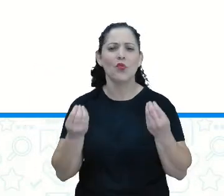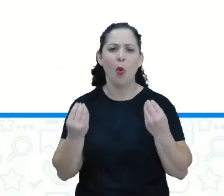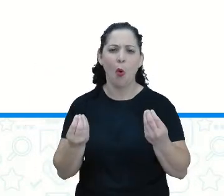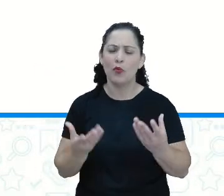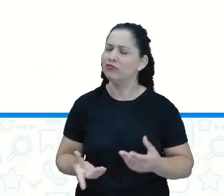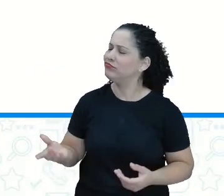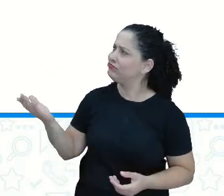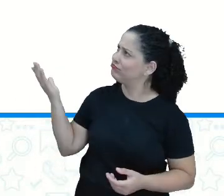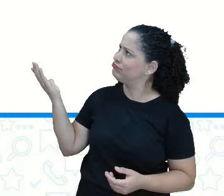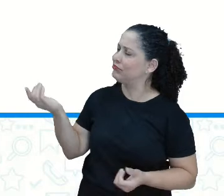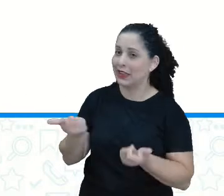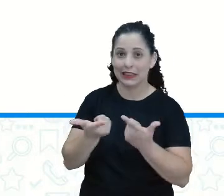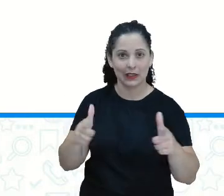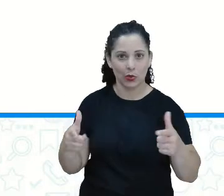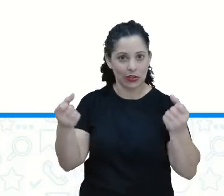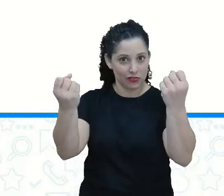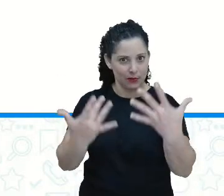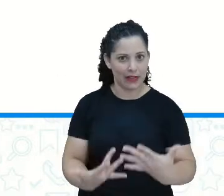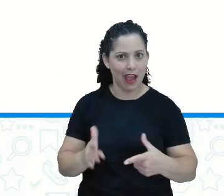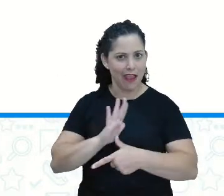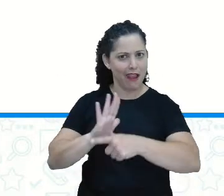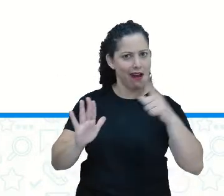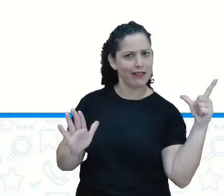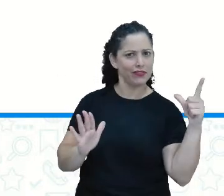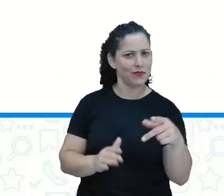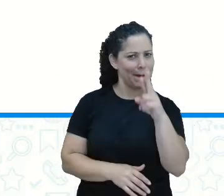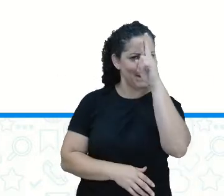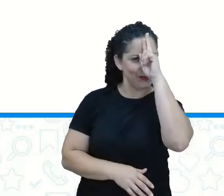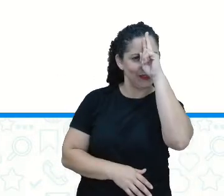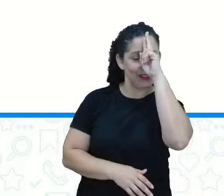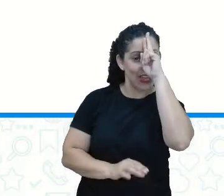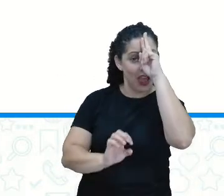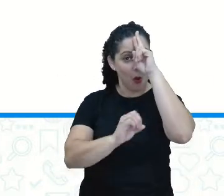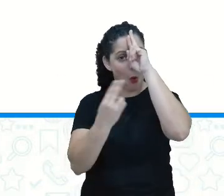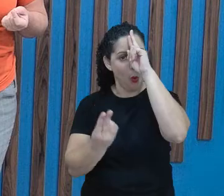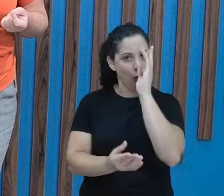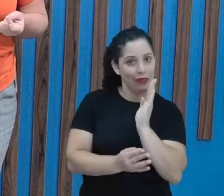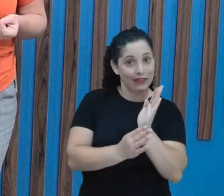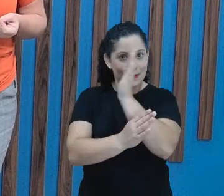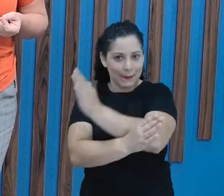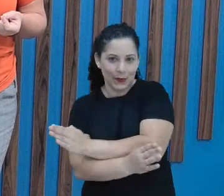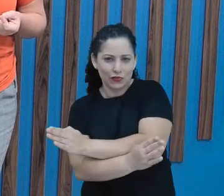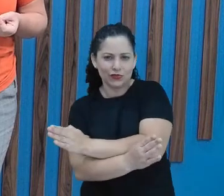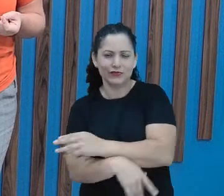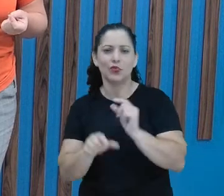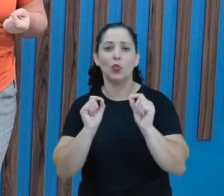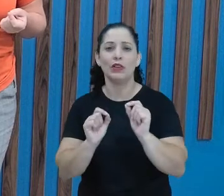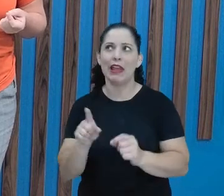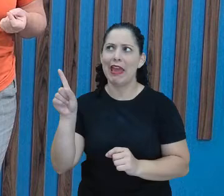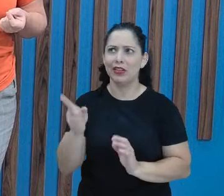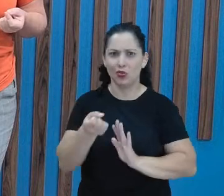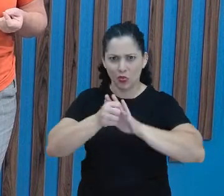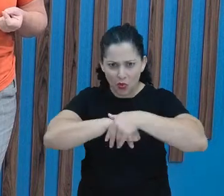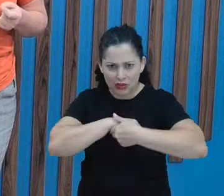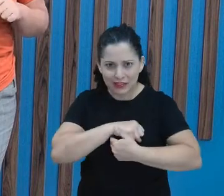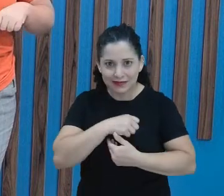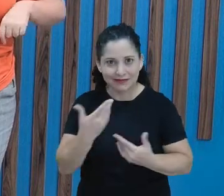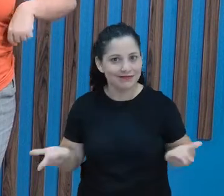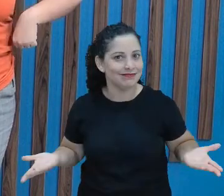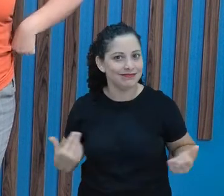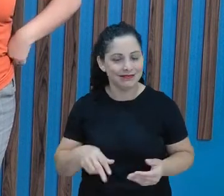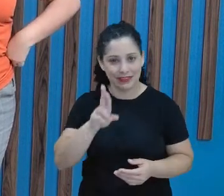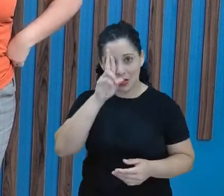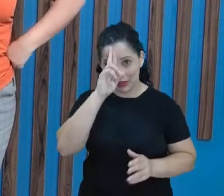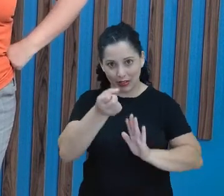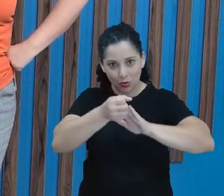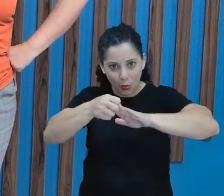essa informação aí, se é antes do meio-dia ou depois do meio-dia, será que já é meia-noite? Acho